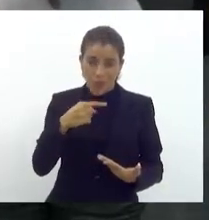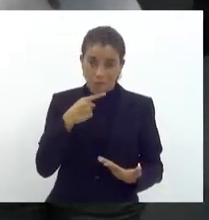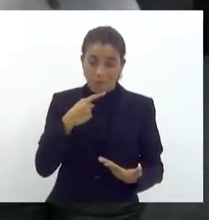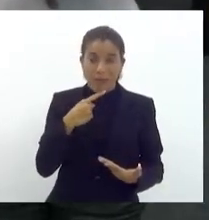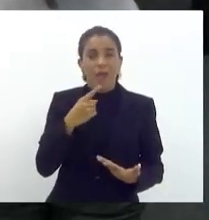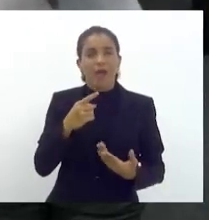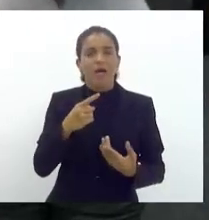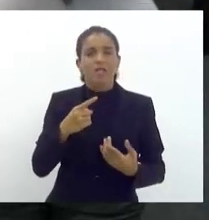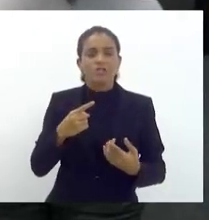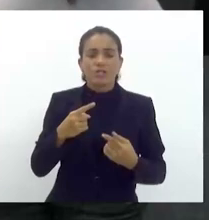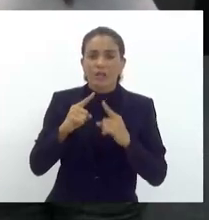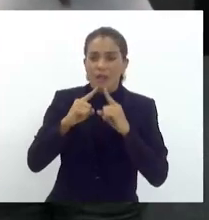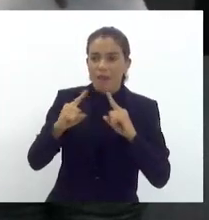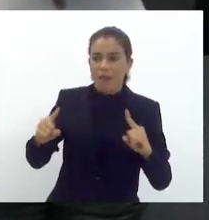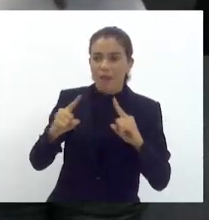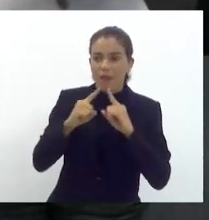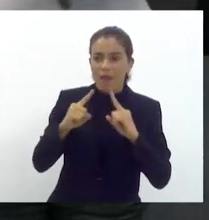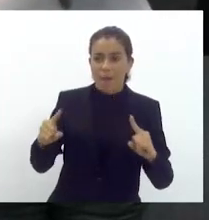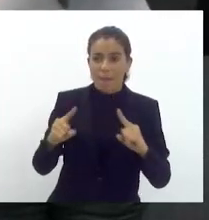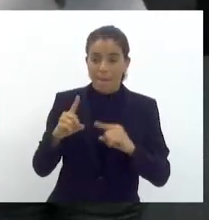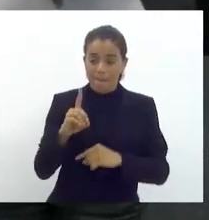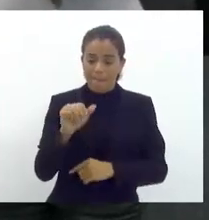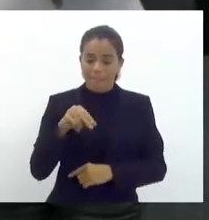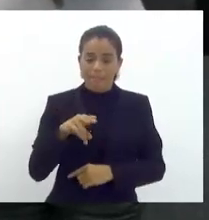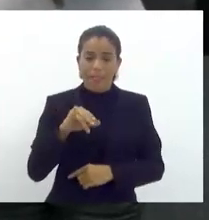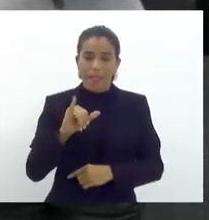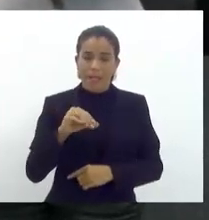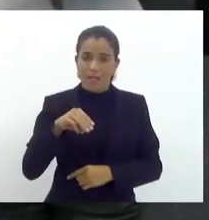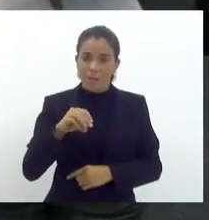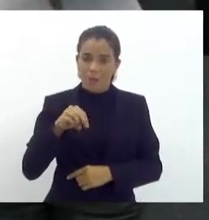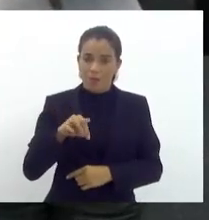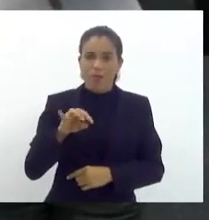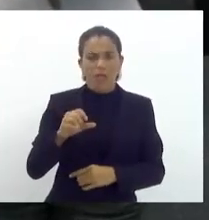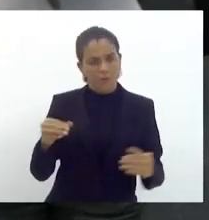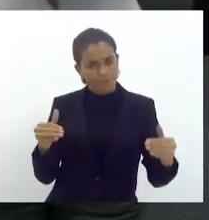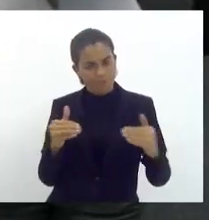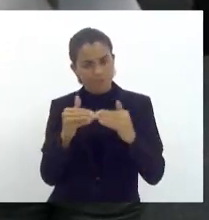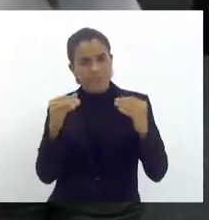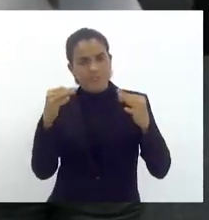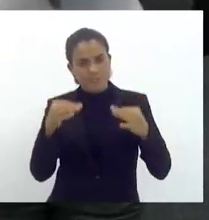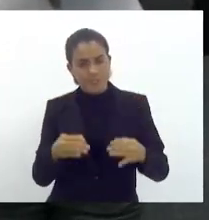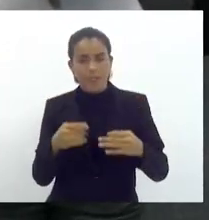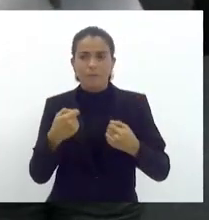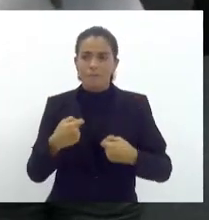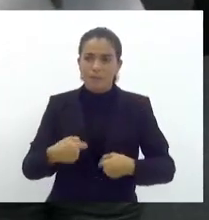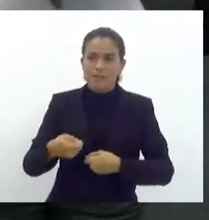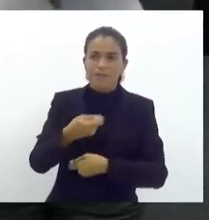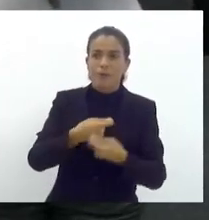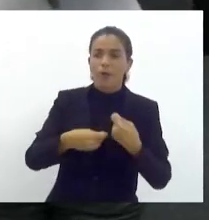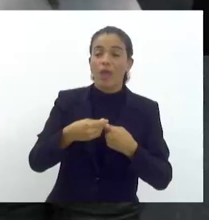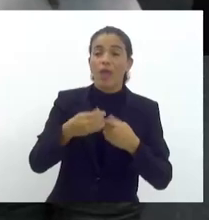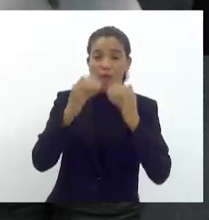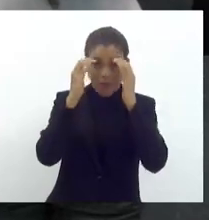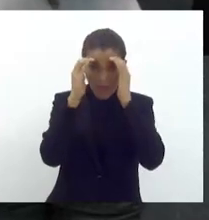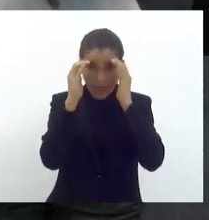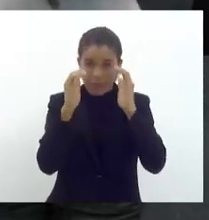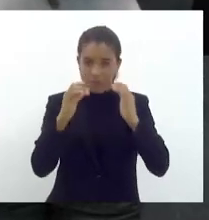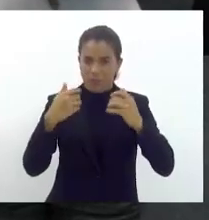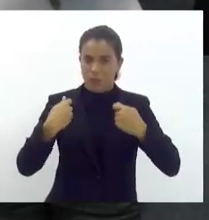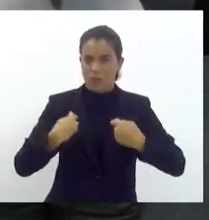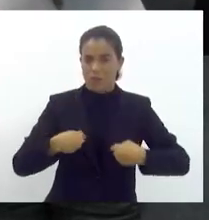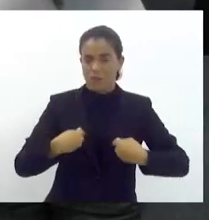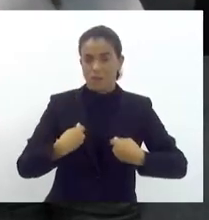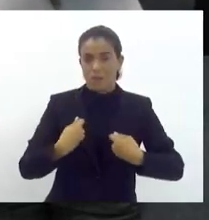reivindicações que a deputada Dani Monteiro apresenta aquelas são sim pertinentes e merece o cuidado e o respeito necessário